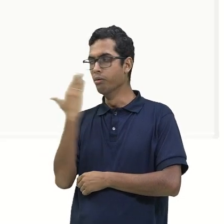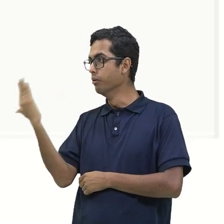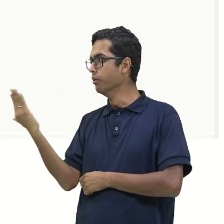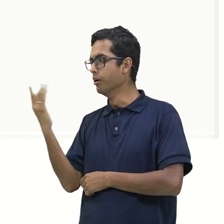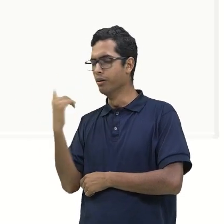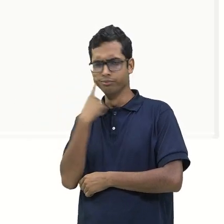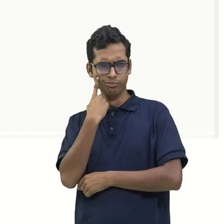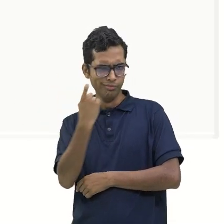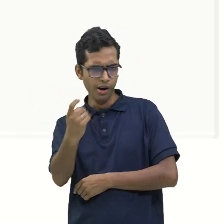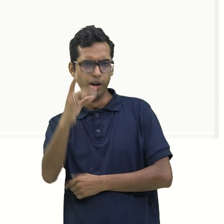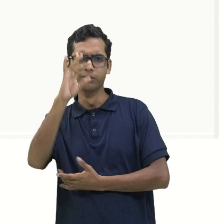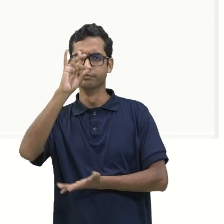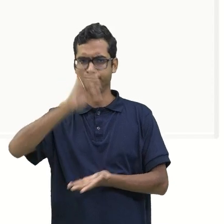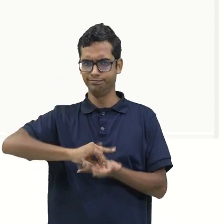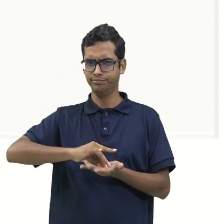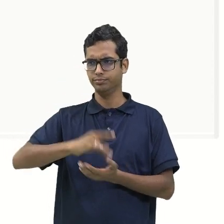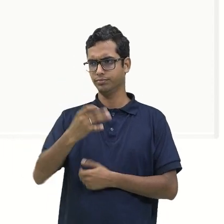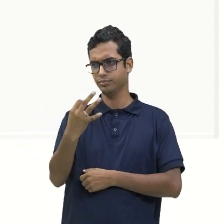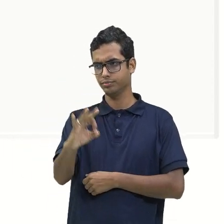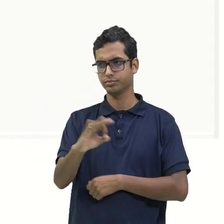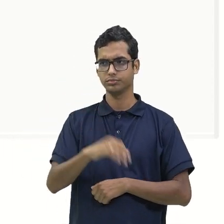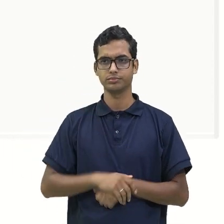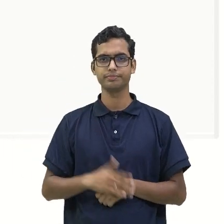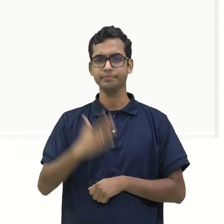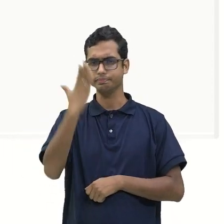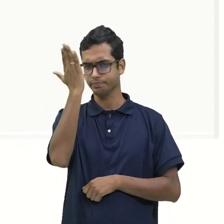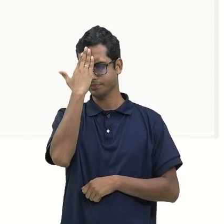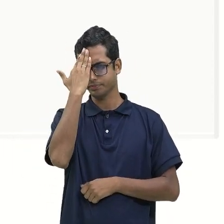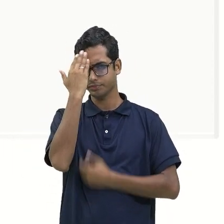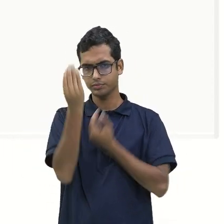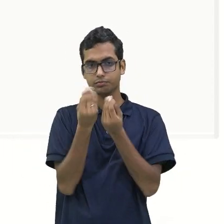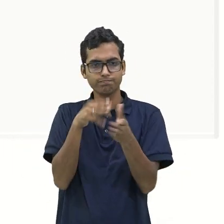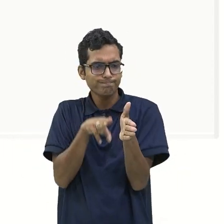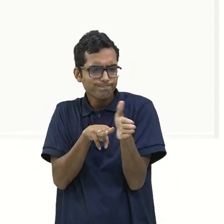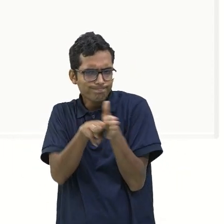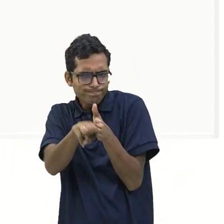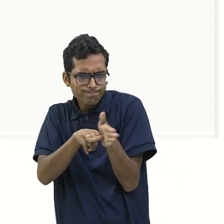interessante. Nós sabemos que 1 metro